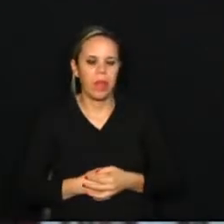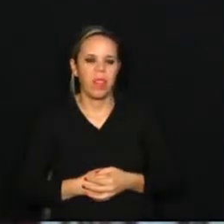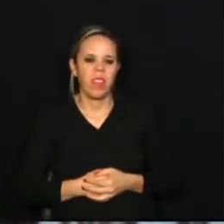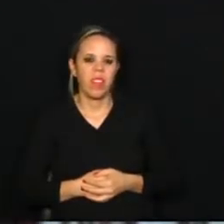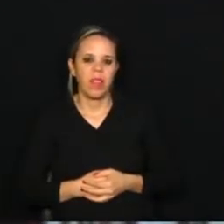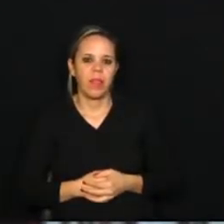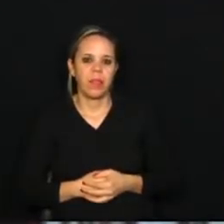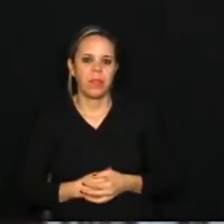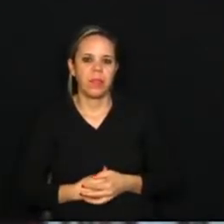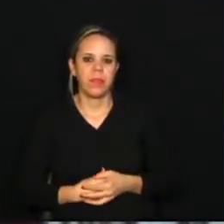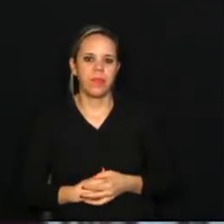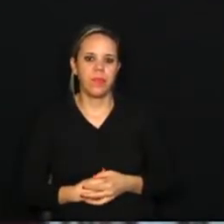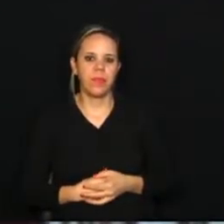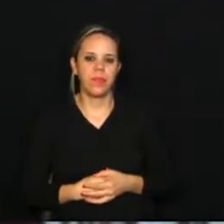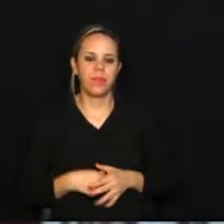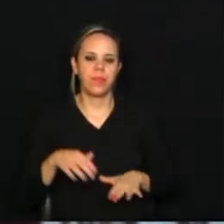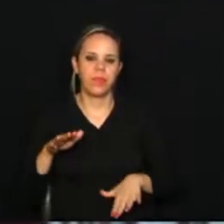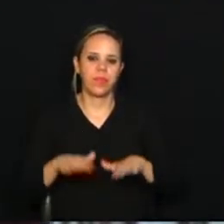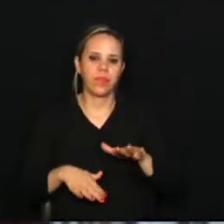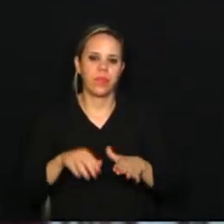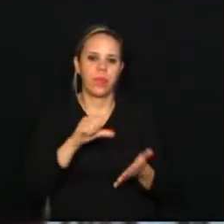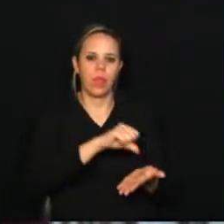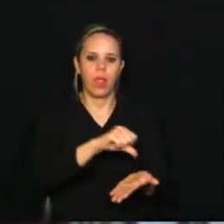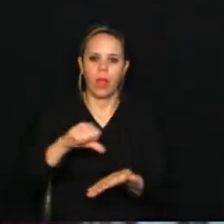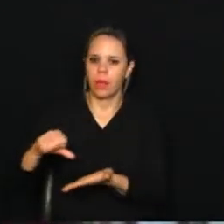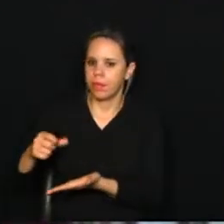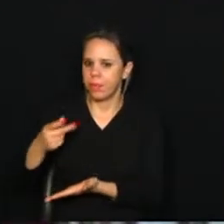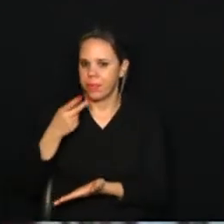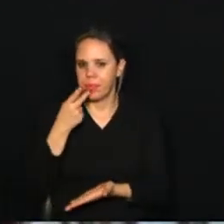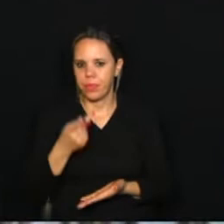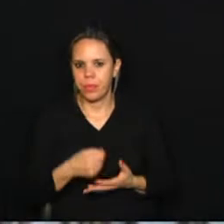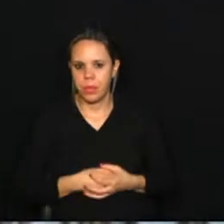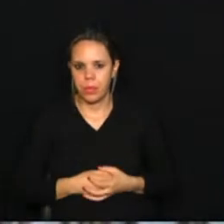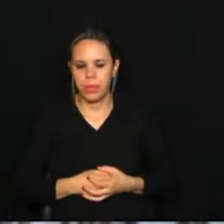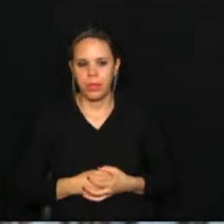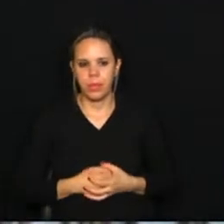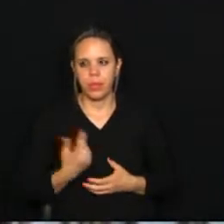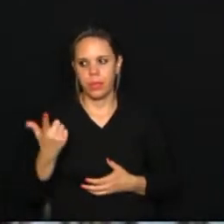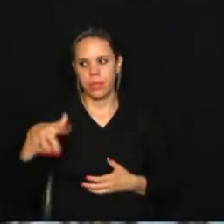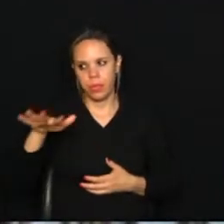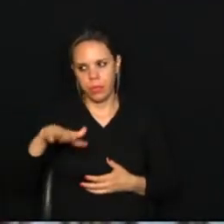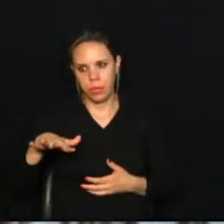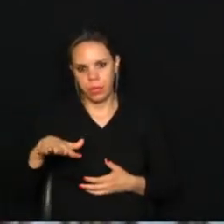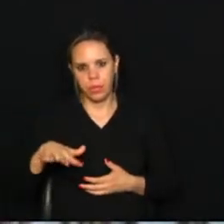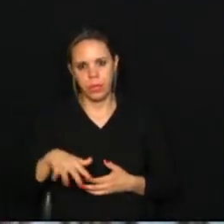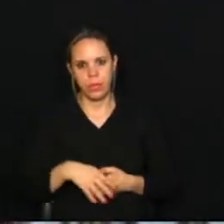E, dependendo da região, como eu ressaltei, em outras